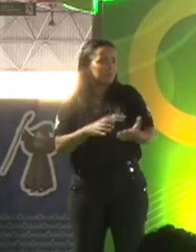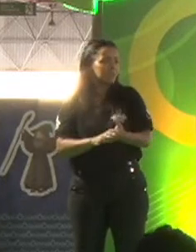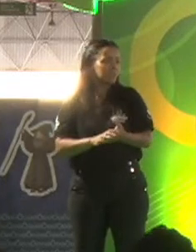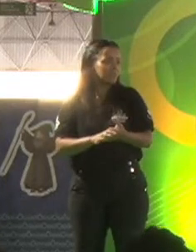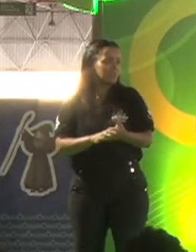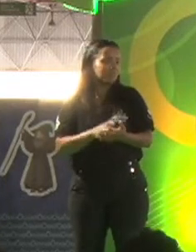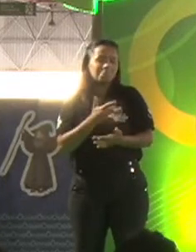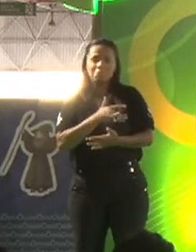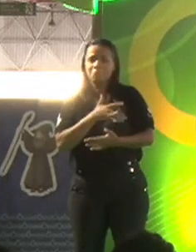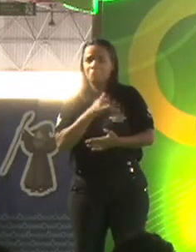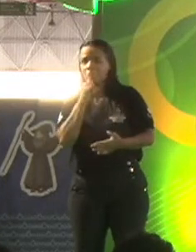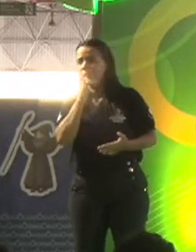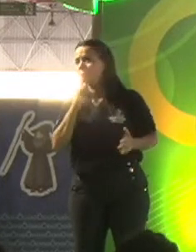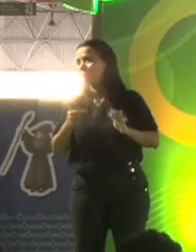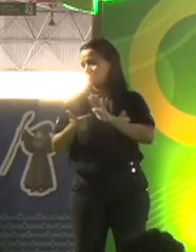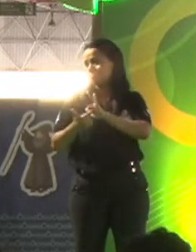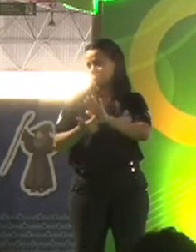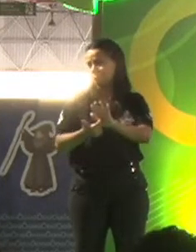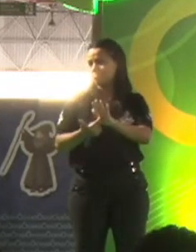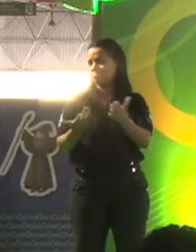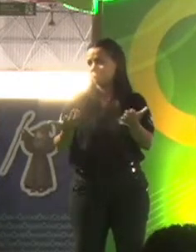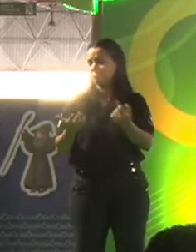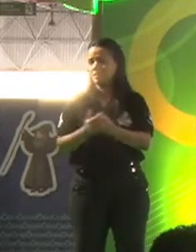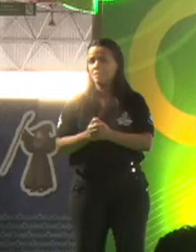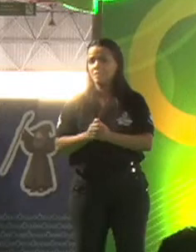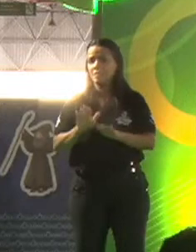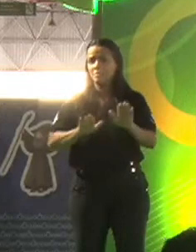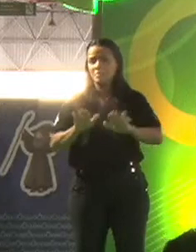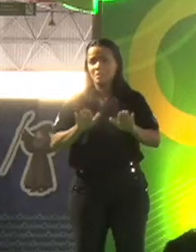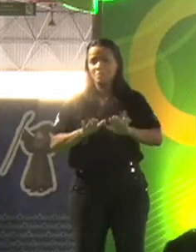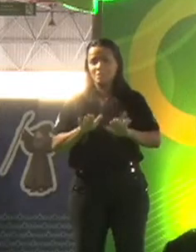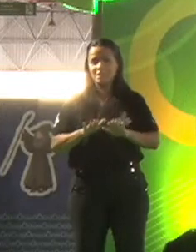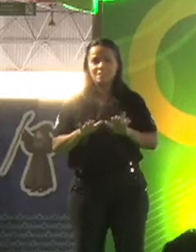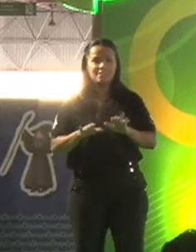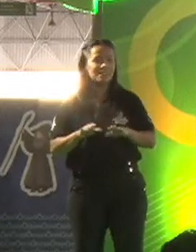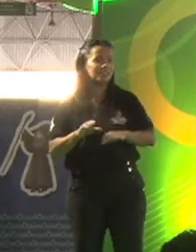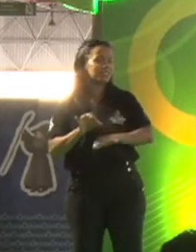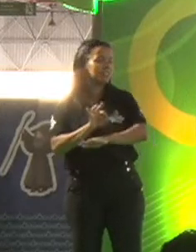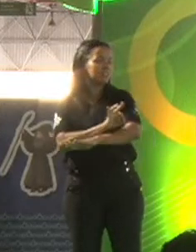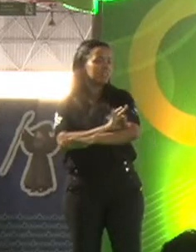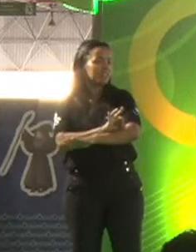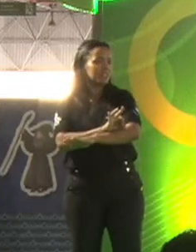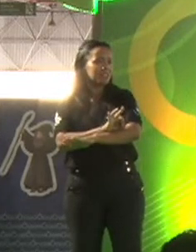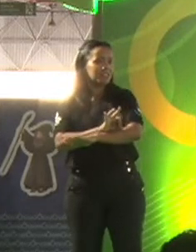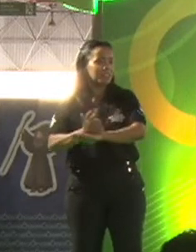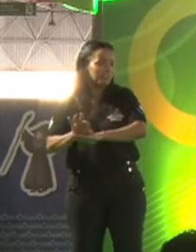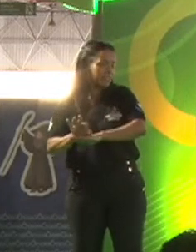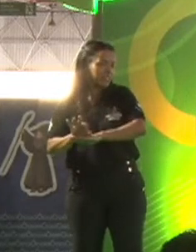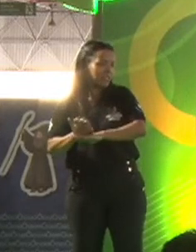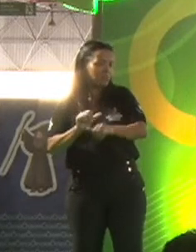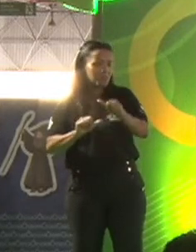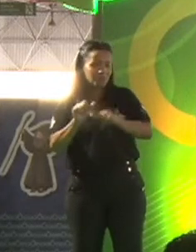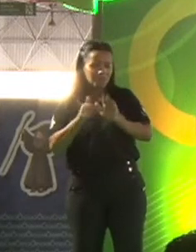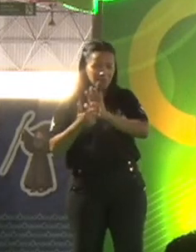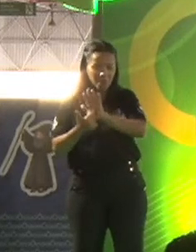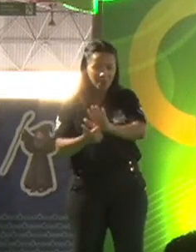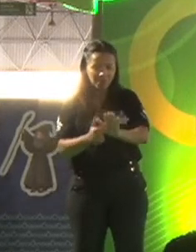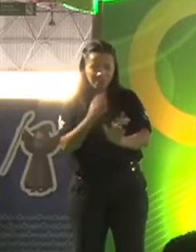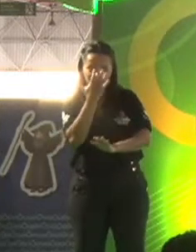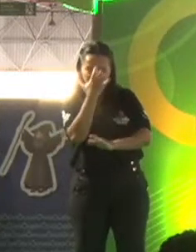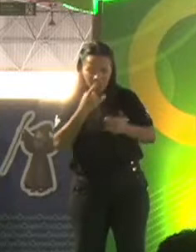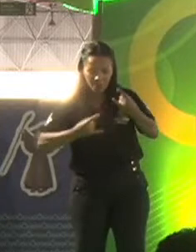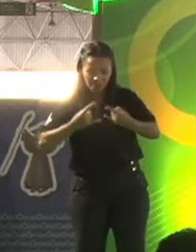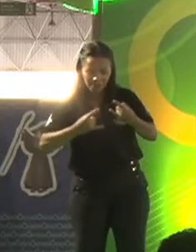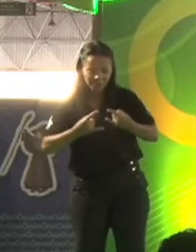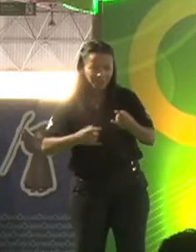pena né de dó mesmo que na ficção ele Já conseguiram distorcer esse robozinho também como um robô assassino né